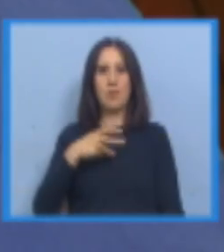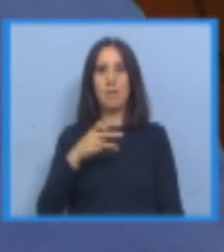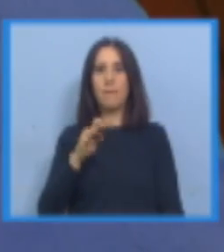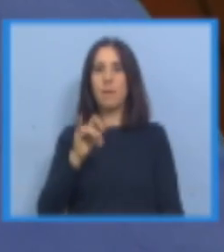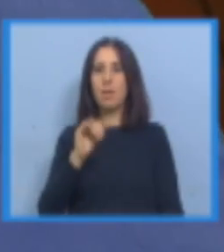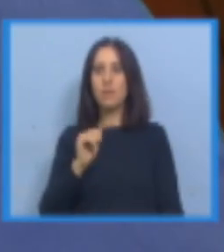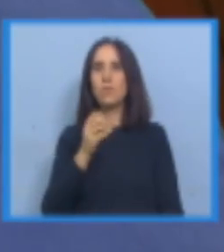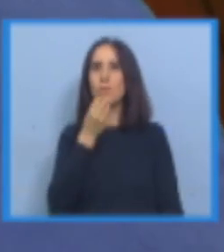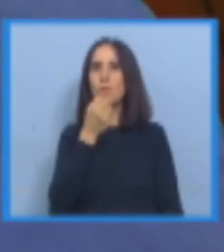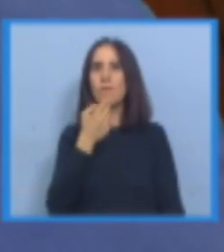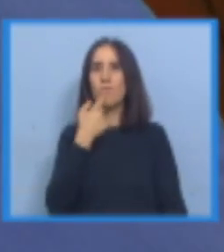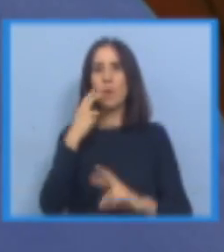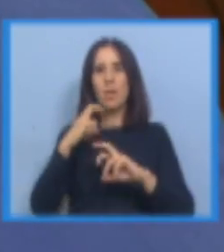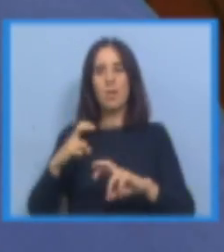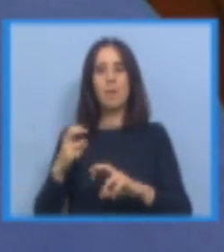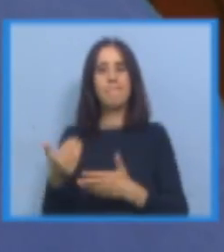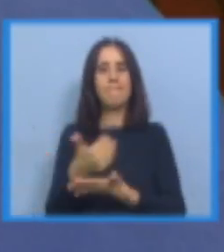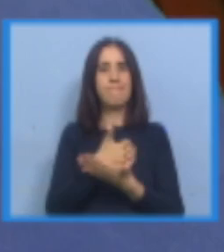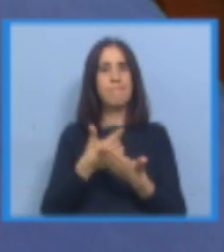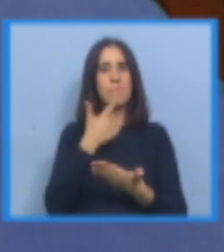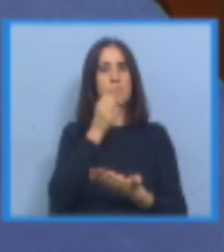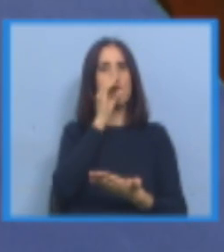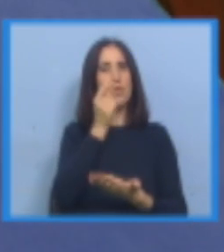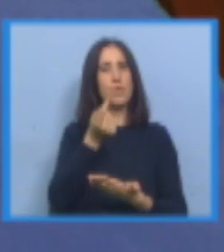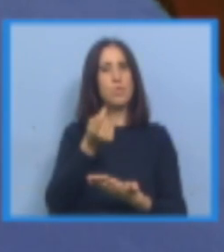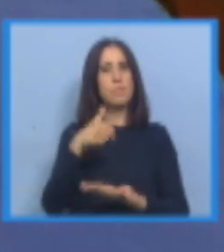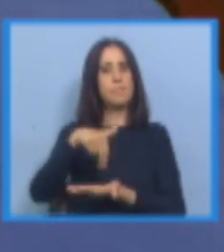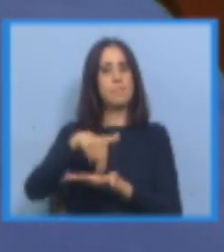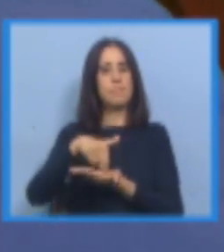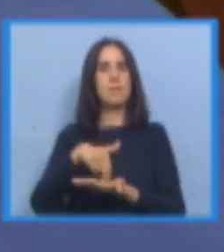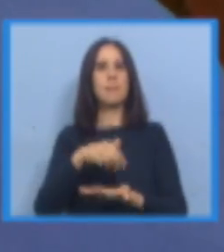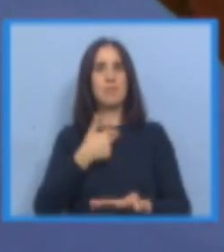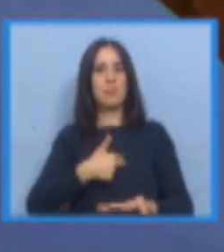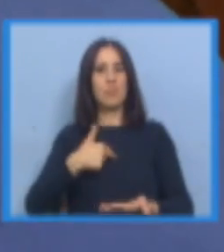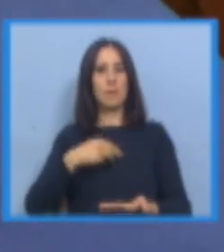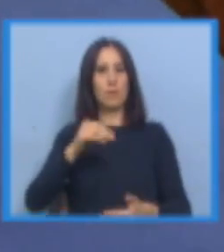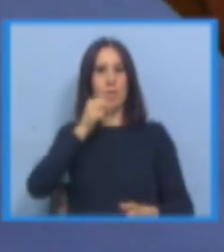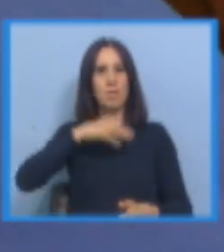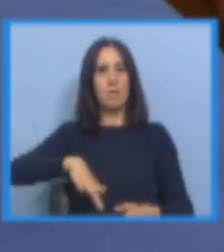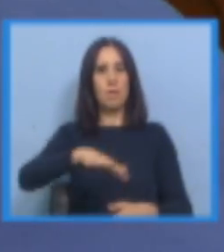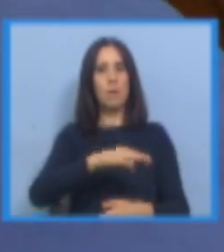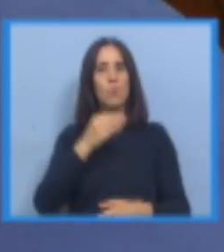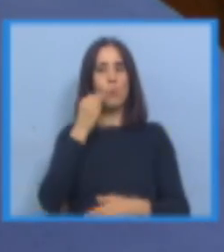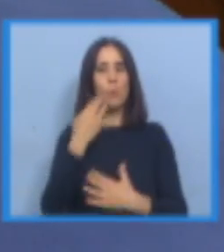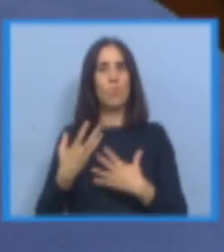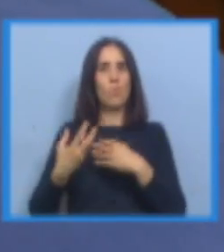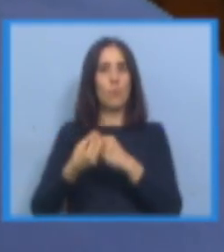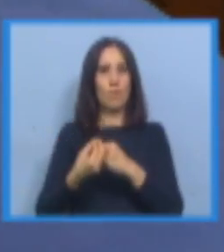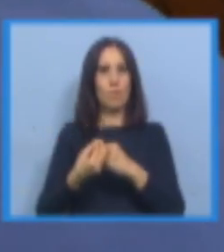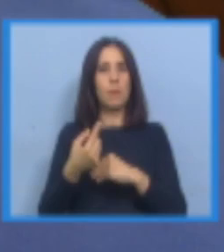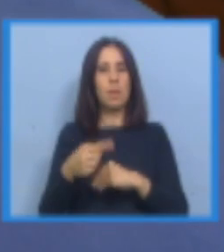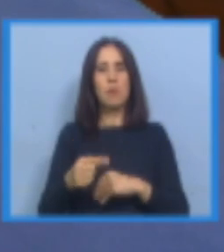as fontes arqueológicas para ajudar a perceber um bocadinho esta presença cristã no território e de que modo é que com ela se conjuga